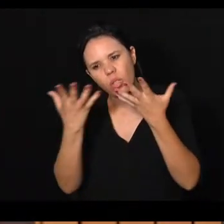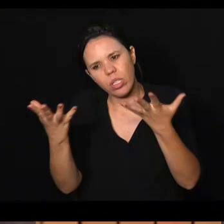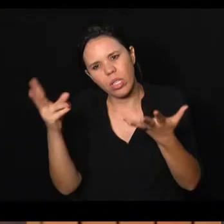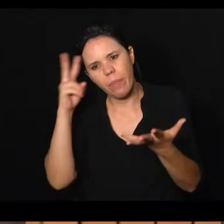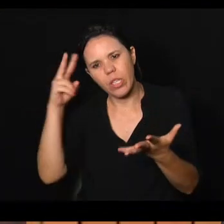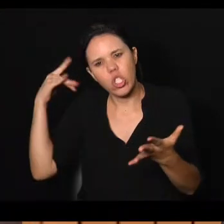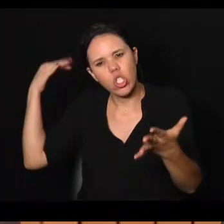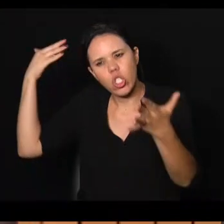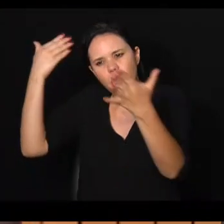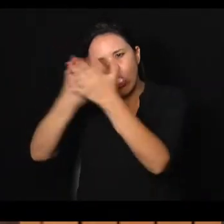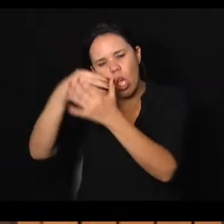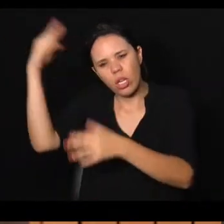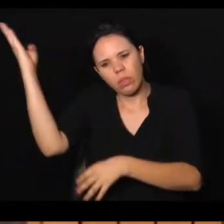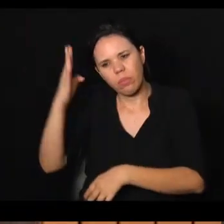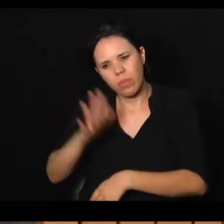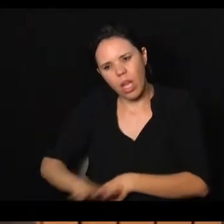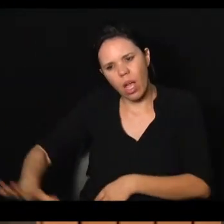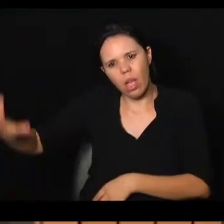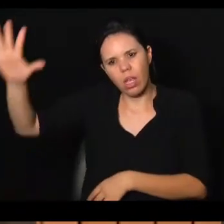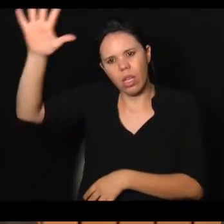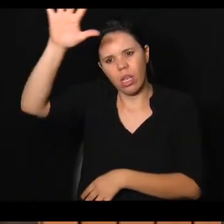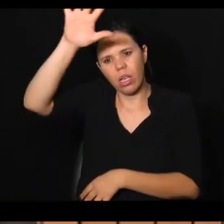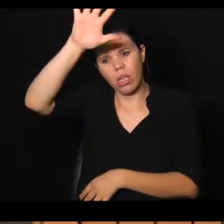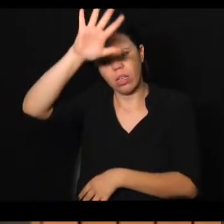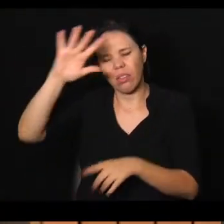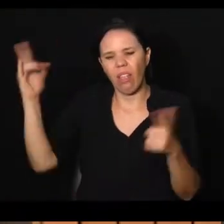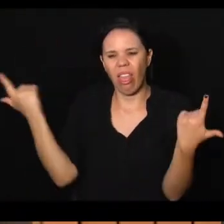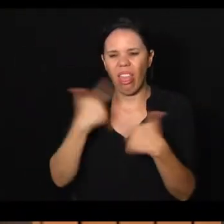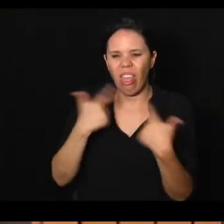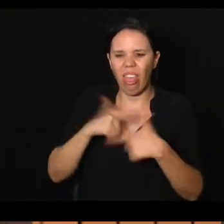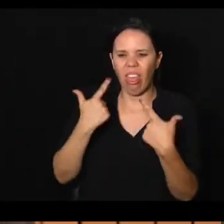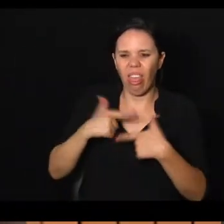o Brasil. E riram da minha história.